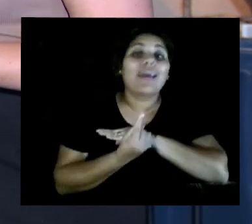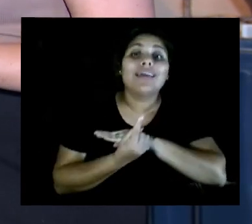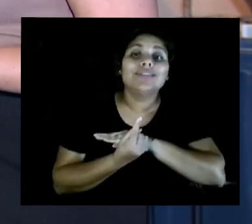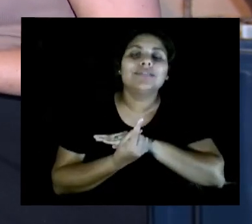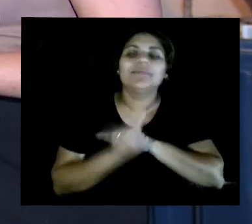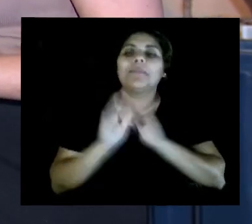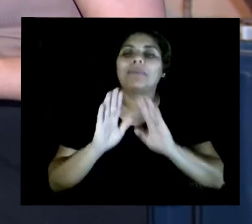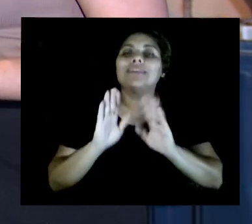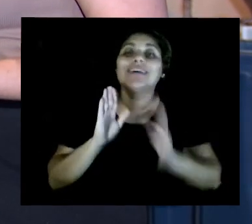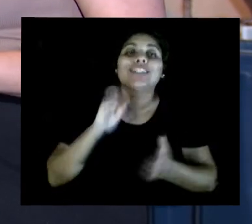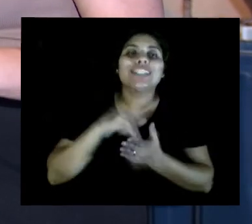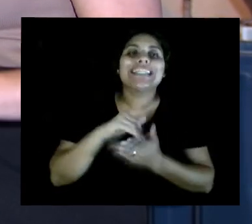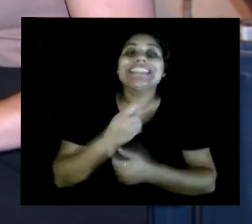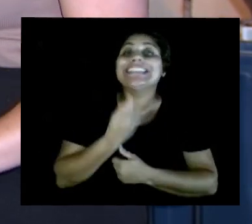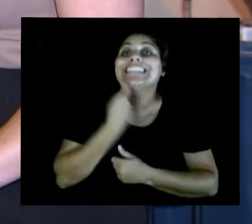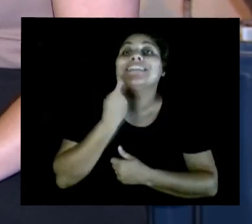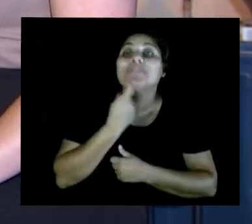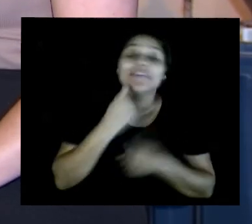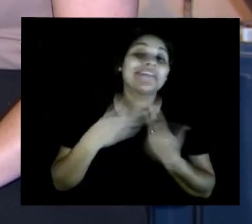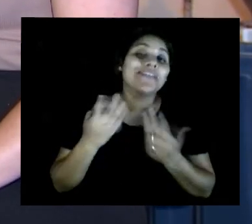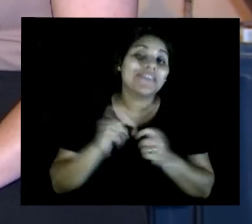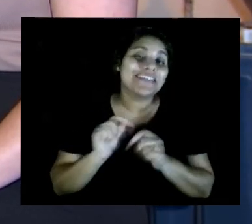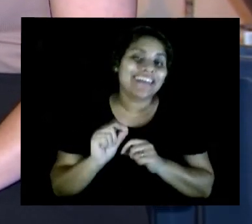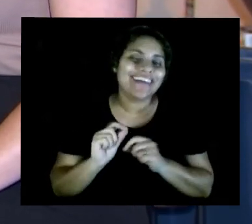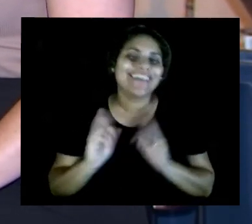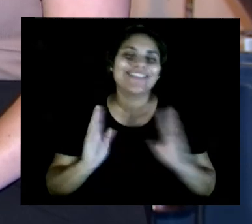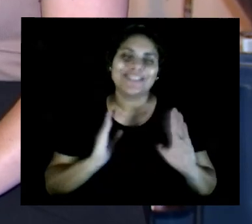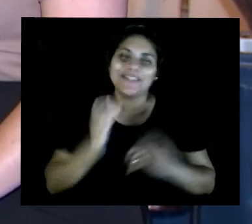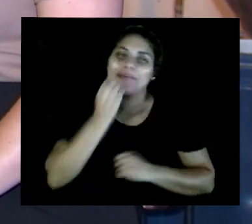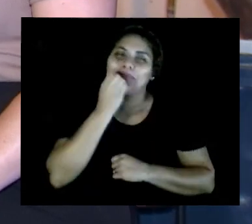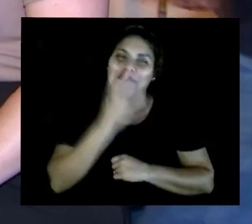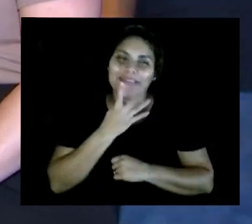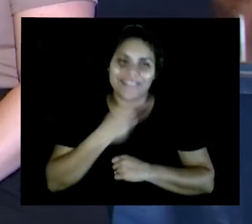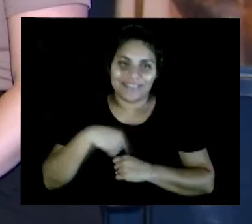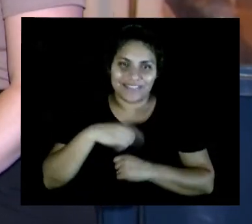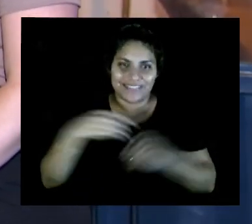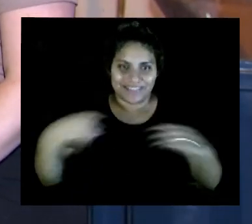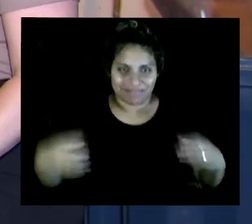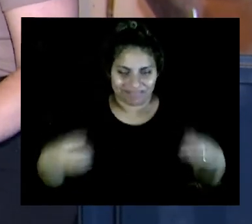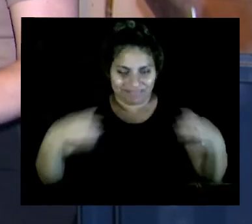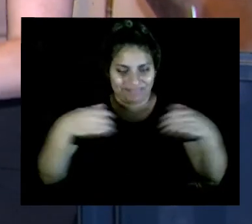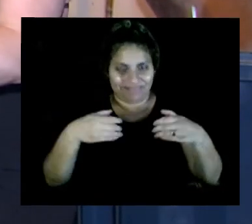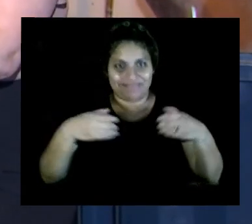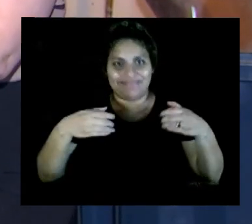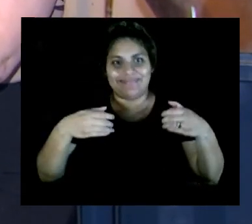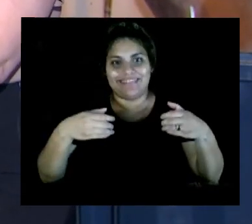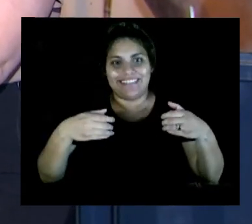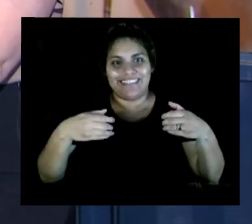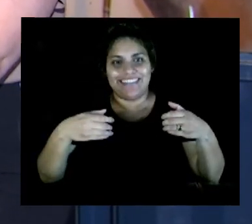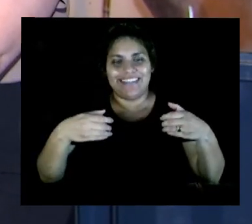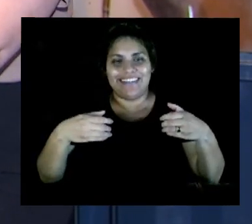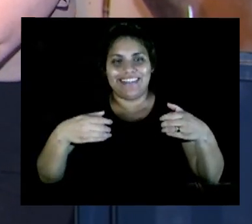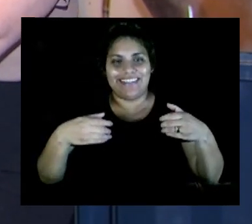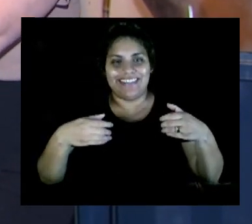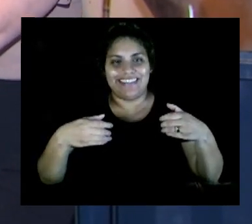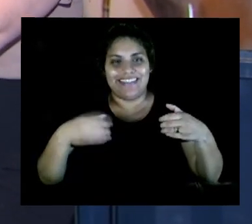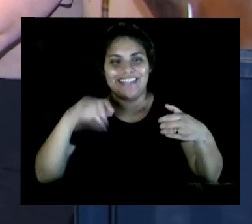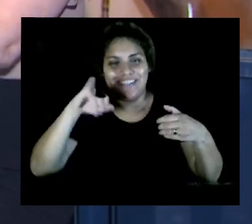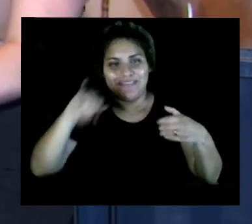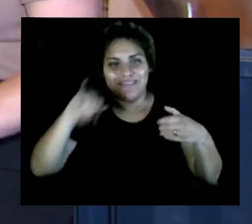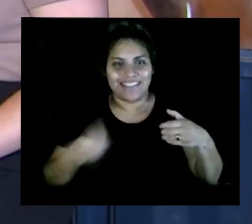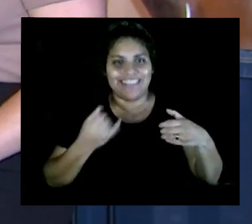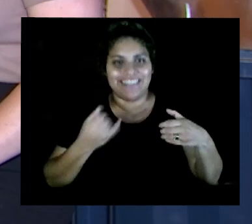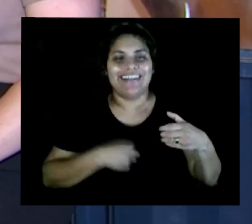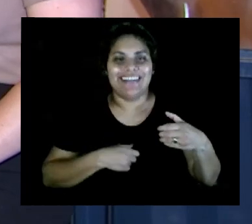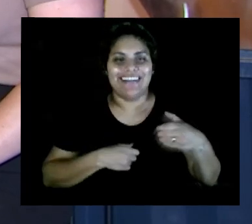chega na sexta-feira, né, Thiago? Chega o nosso momento. E como todo bom momento merece ser brindado, essa é a nossa vez. Então